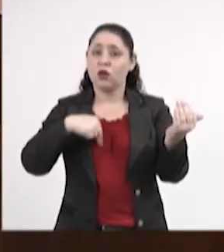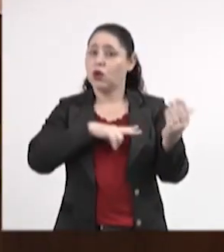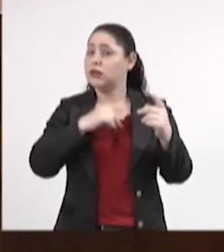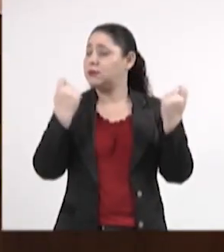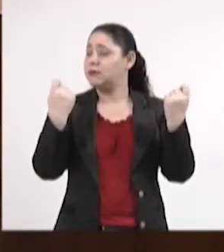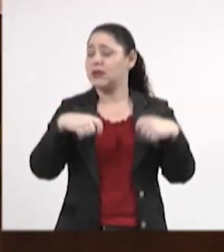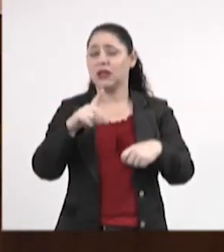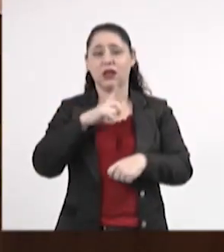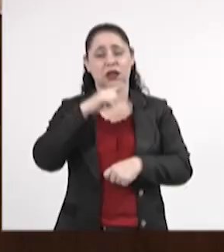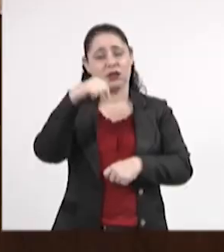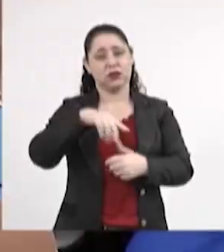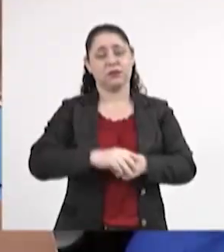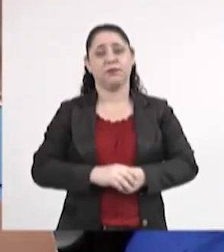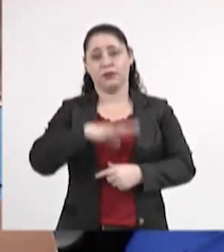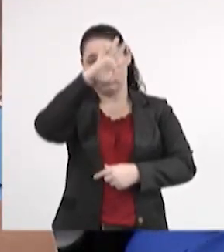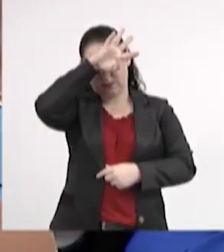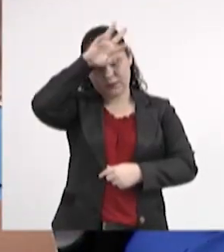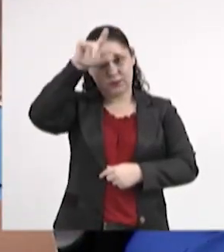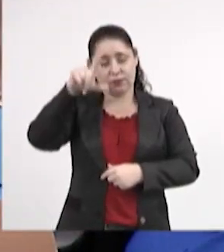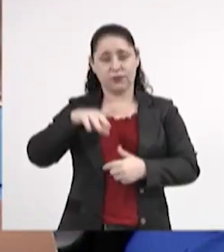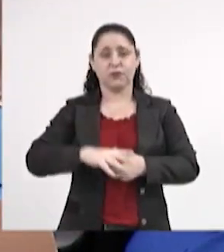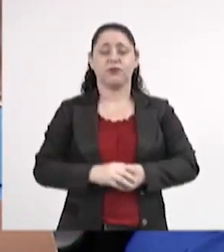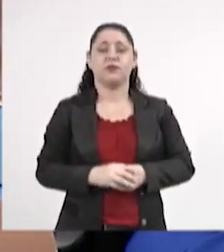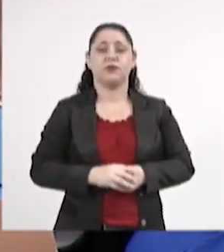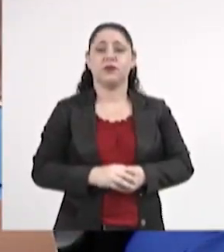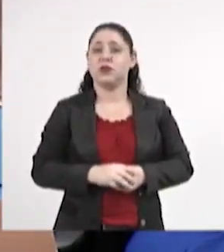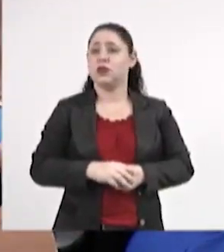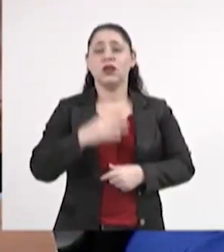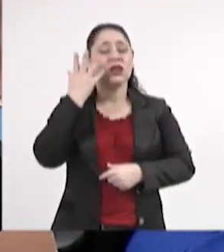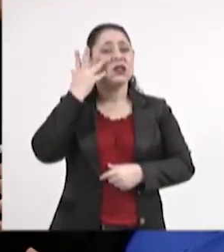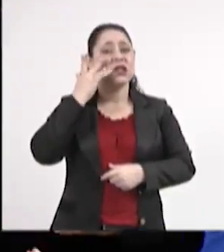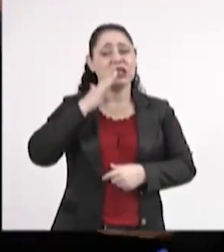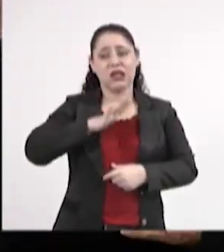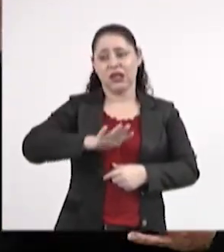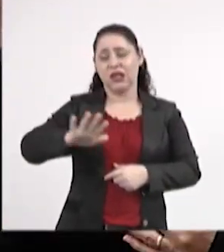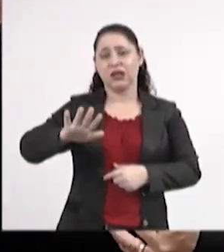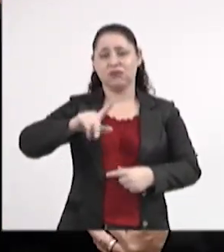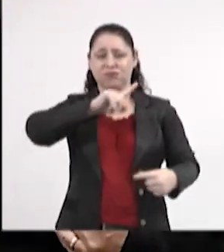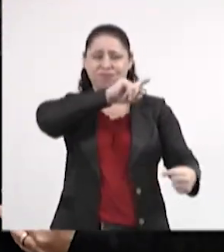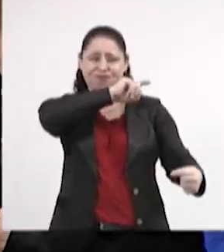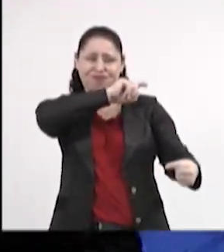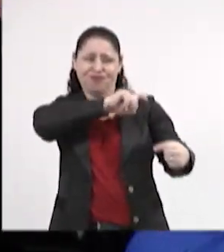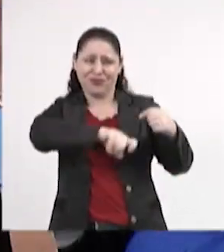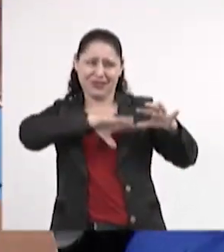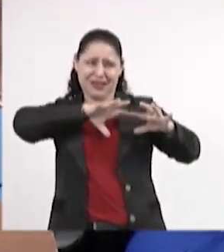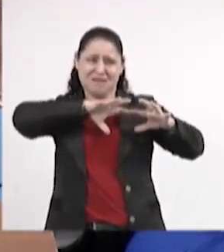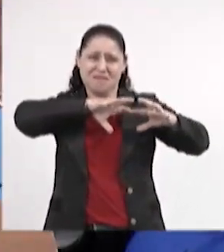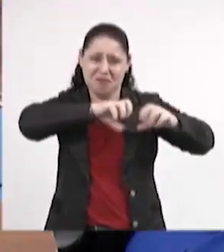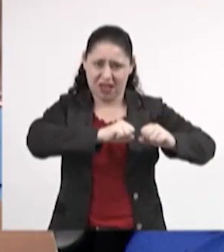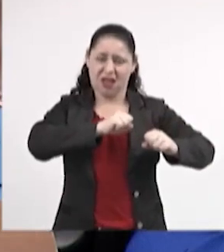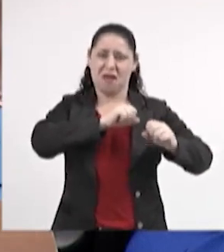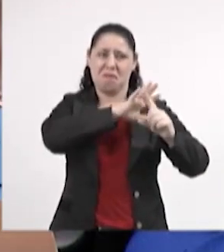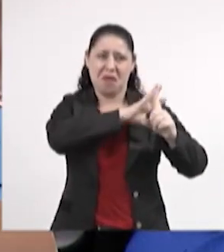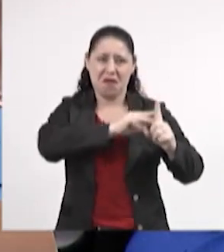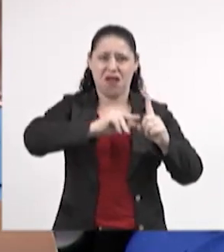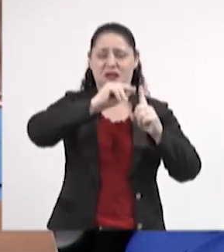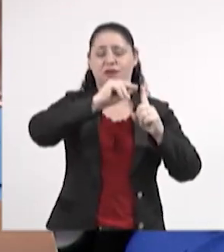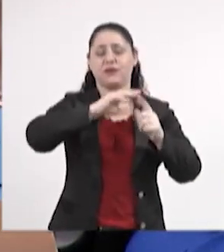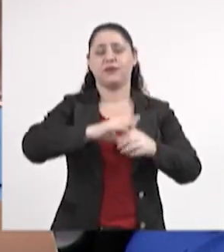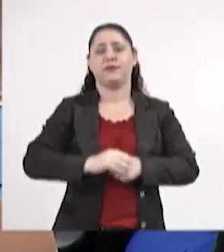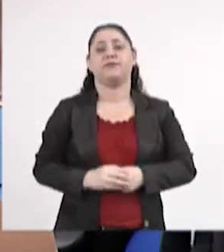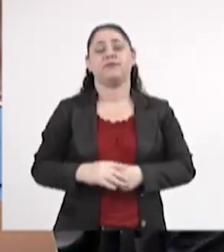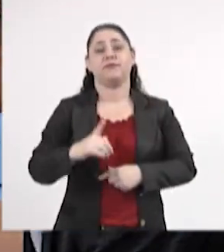nós temos casos aqui no Mato Grosso do Sul, né, de crianças que são estupradas, que são